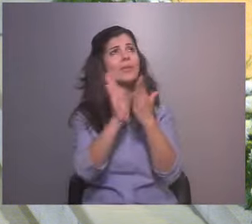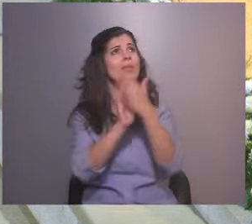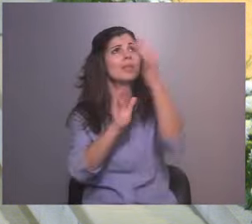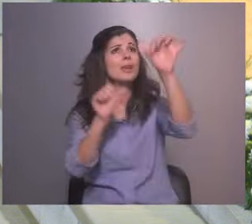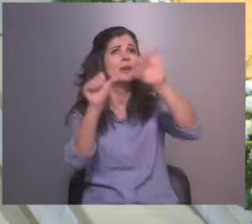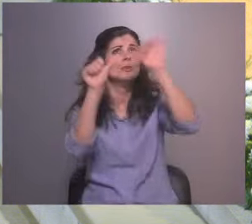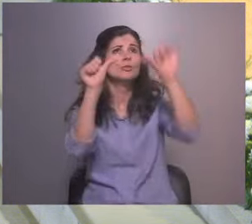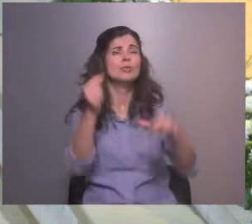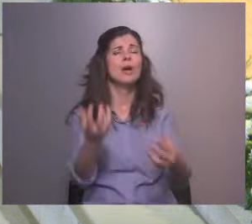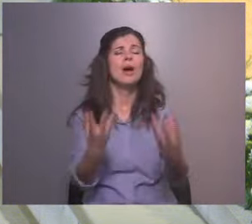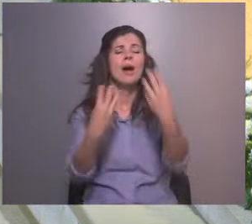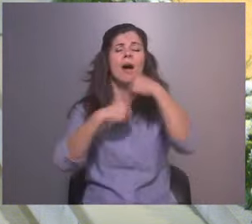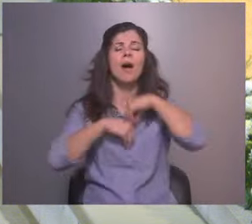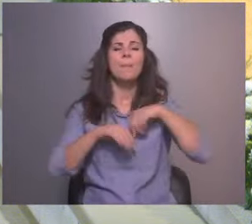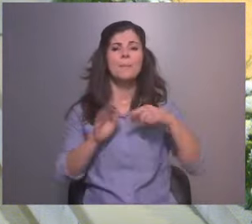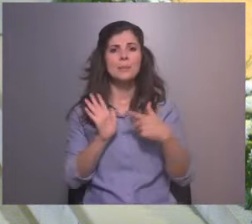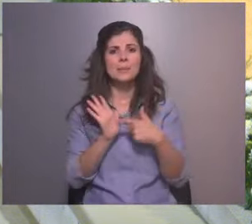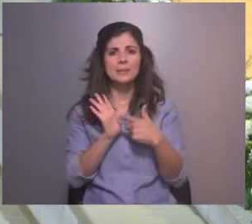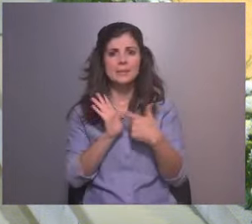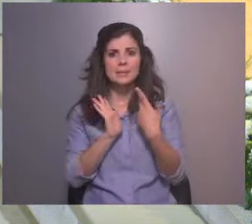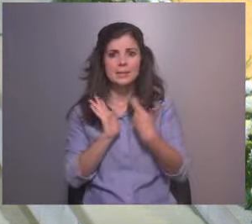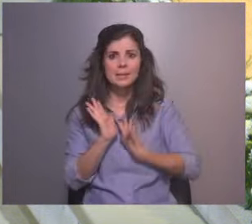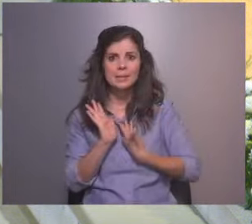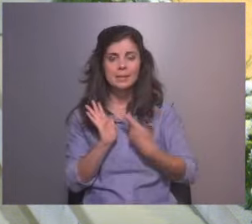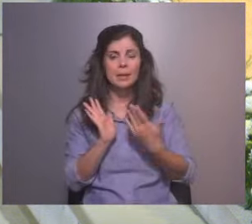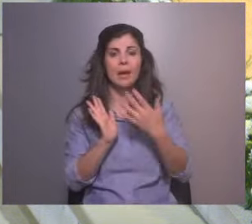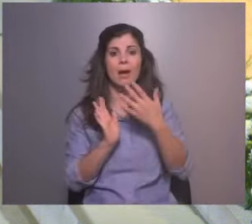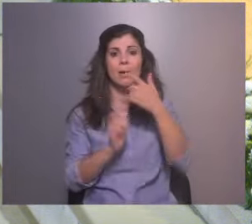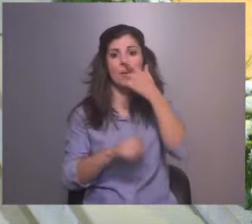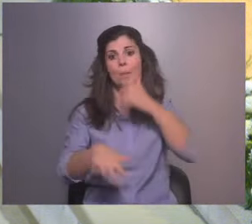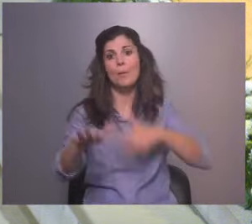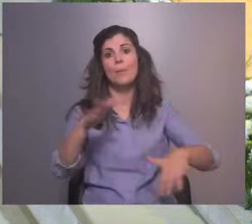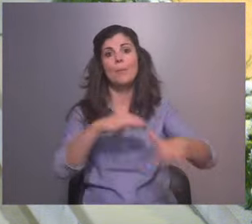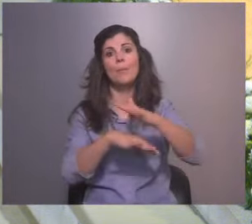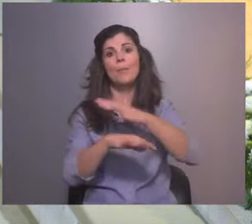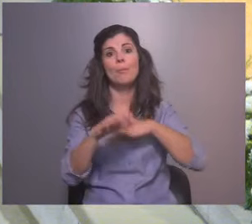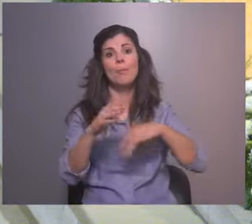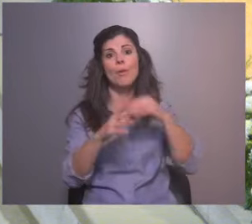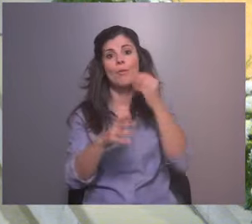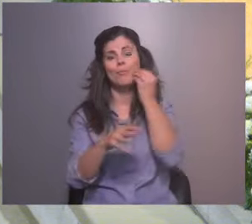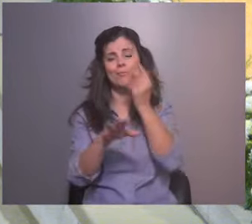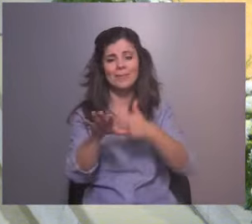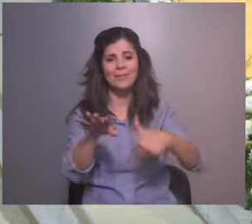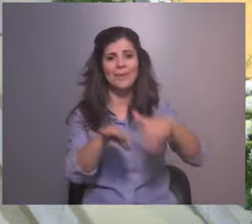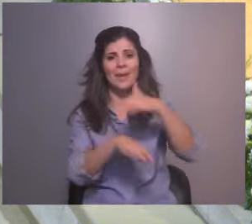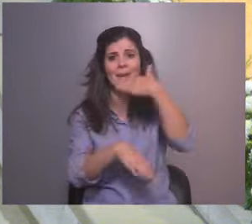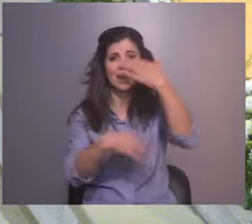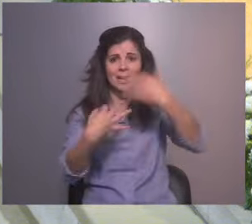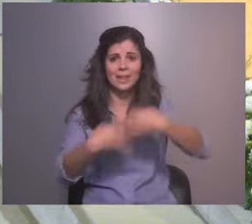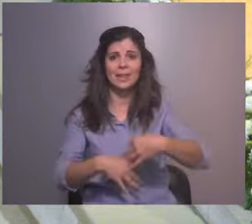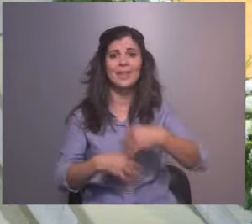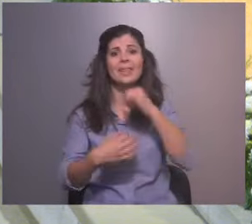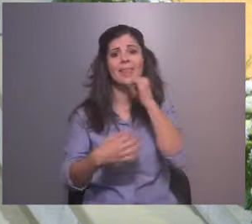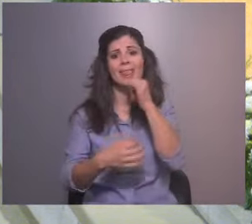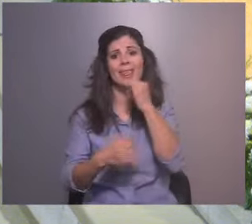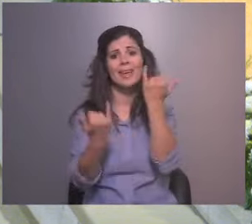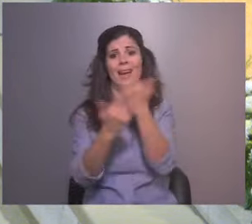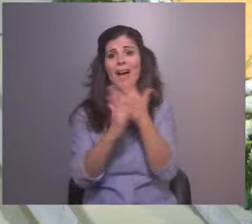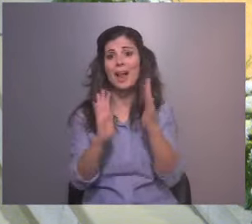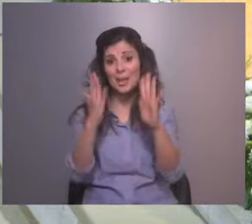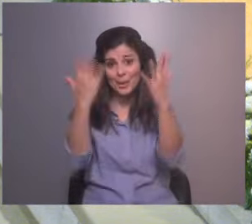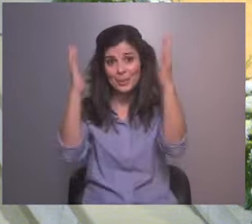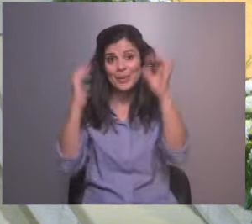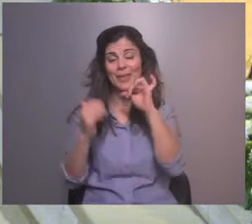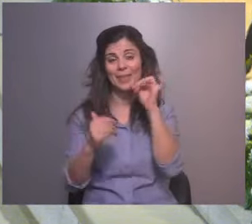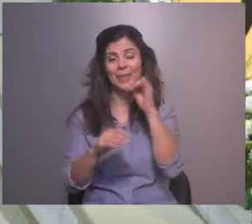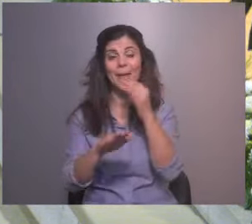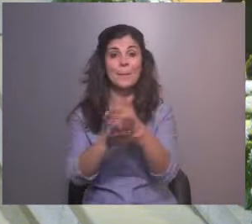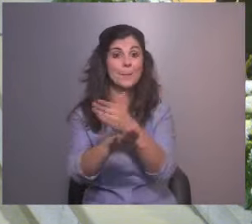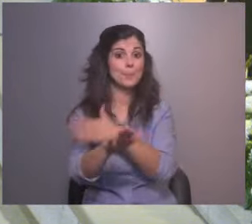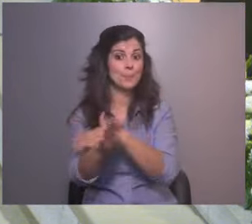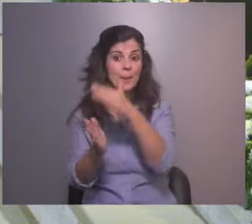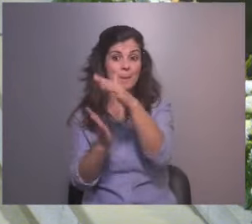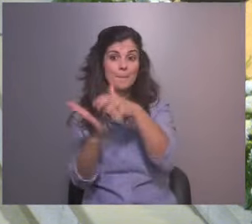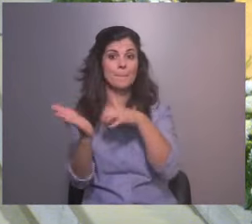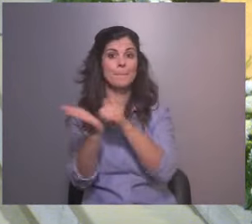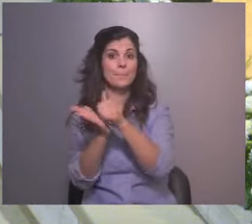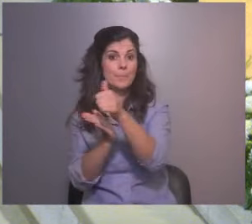Quando nos juntamos assim, convocados pelo Espírito do Senhor vivo e ressuscitado no meio de